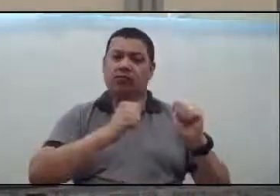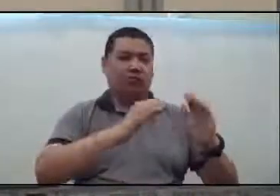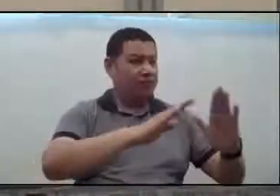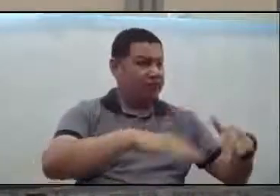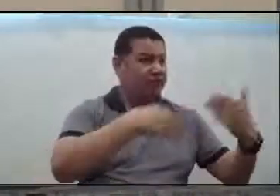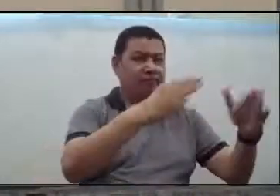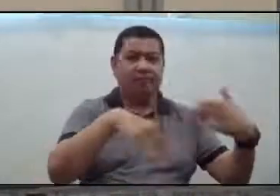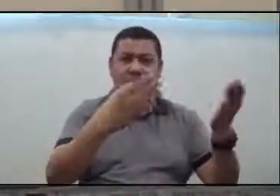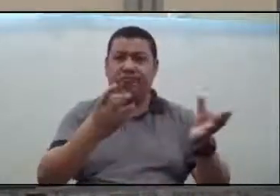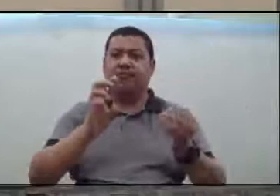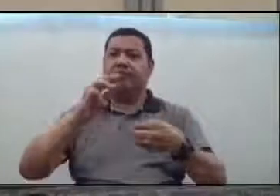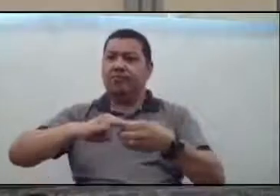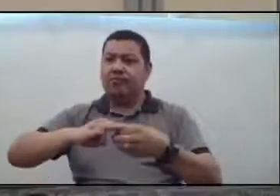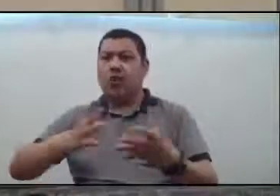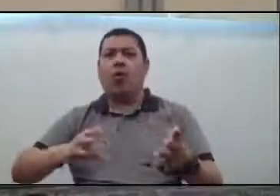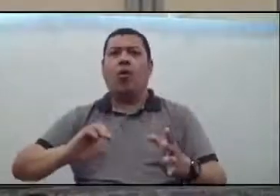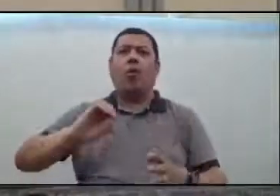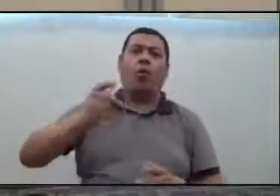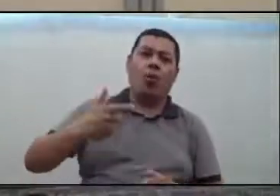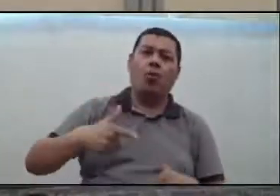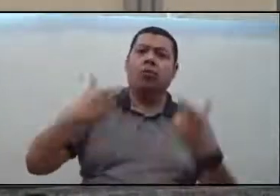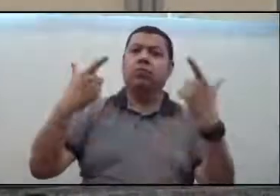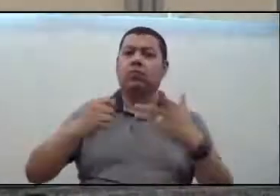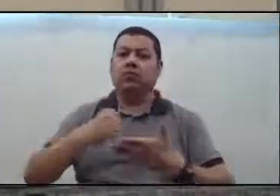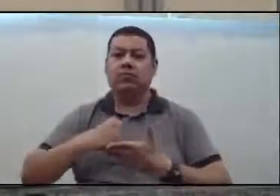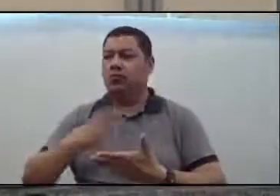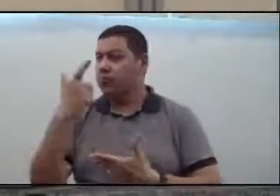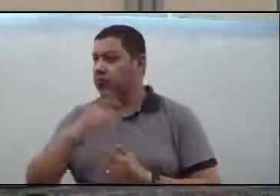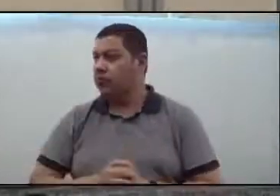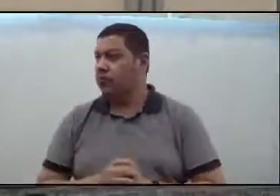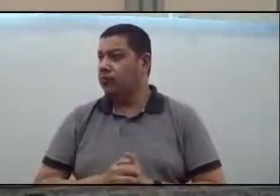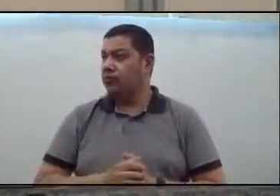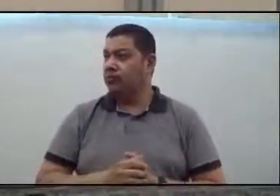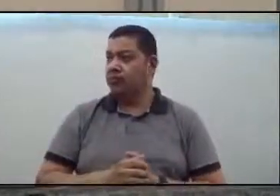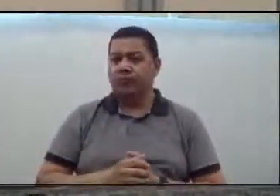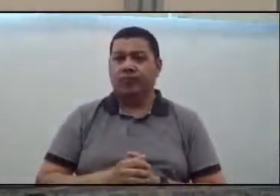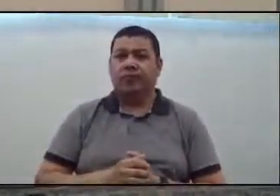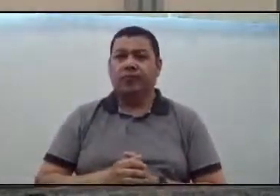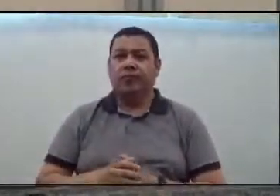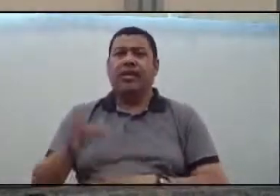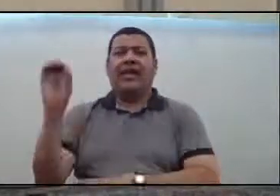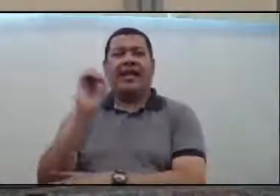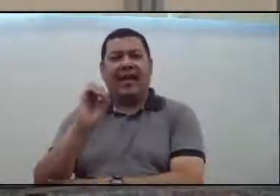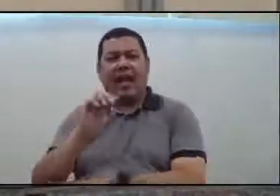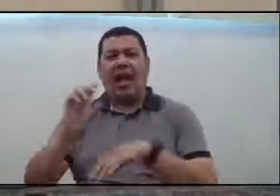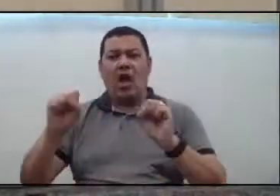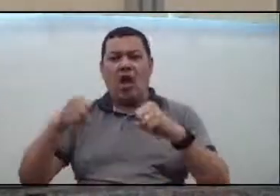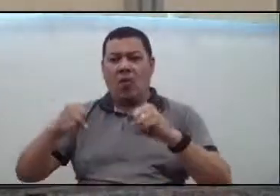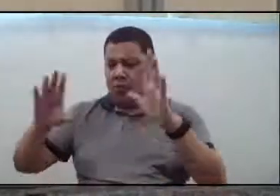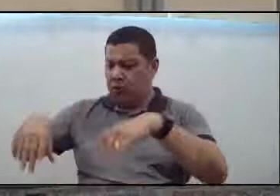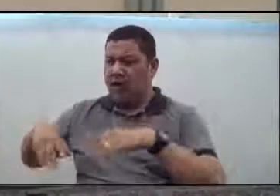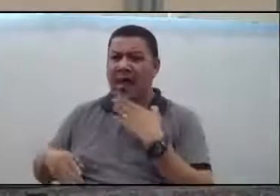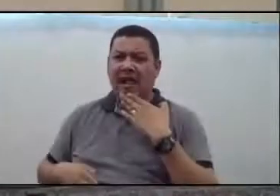um município, para uma entidade, aqueles veículos apreendidos, tudo acabando no sol,